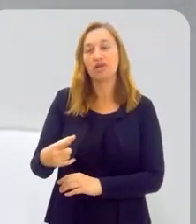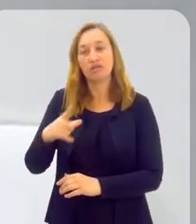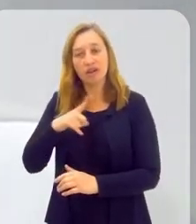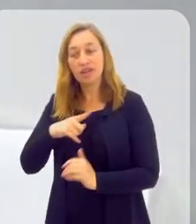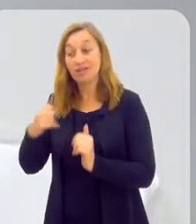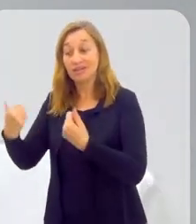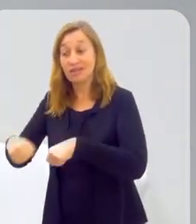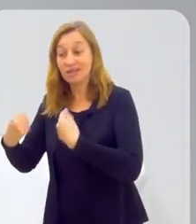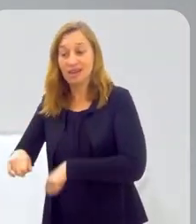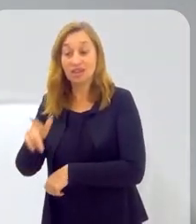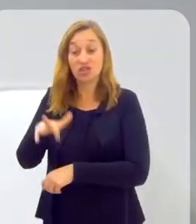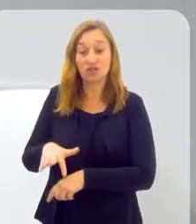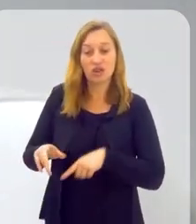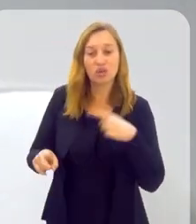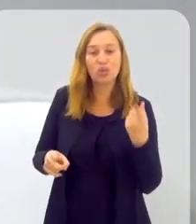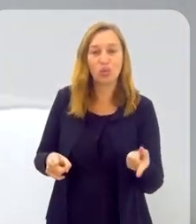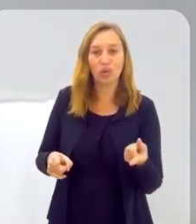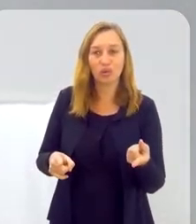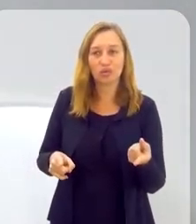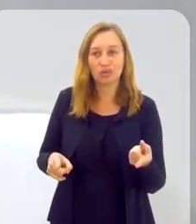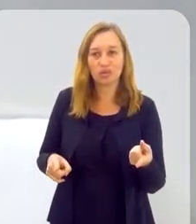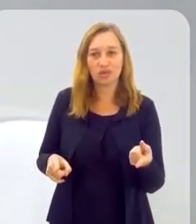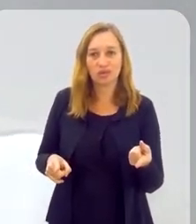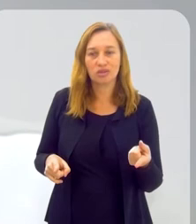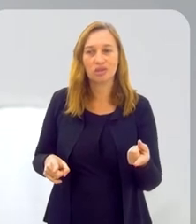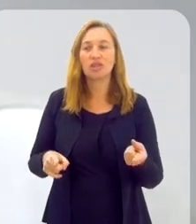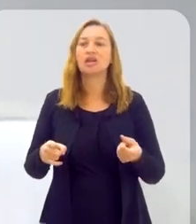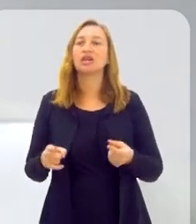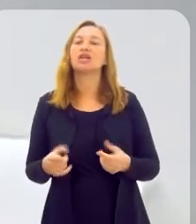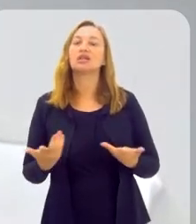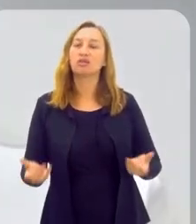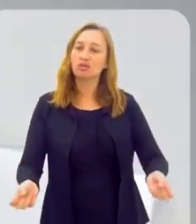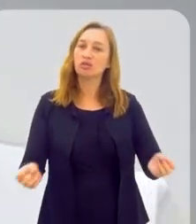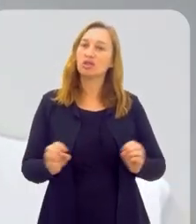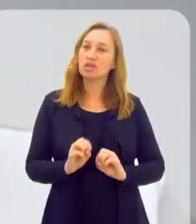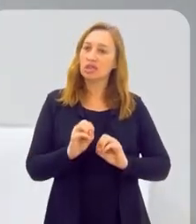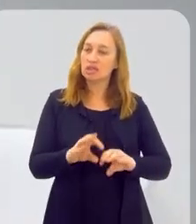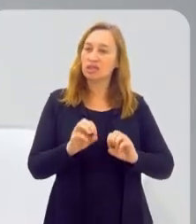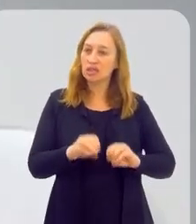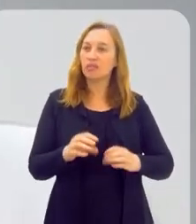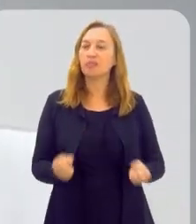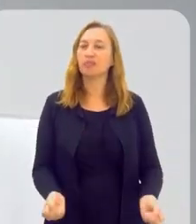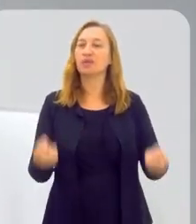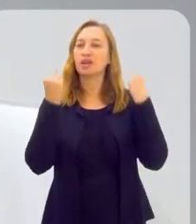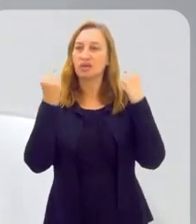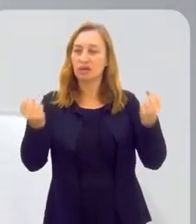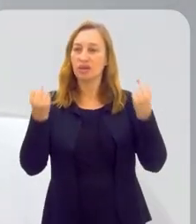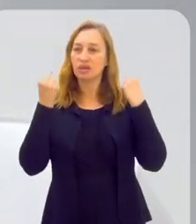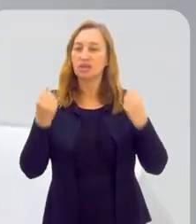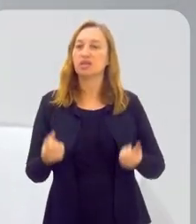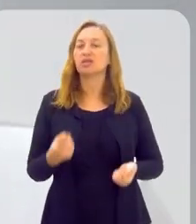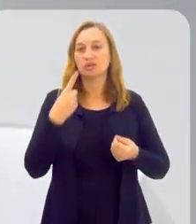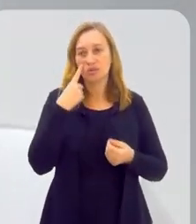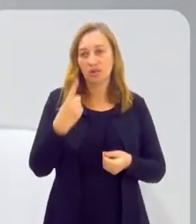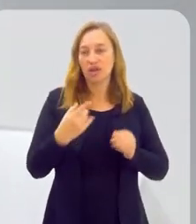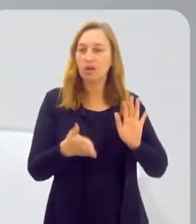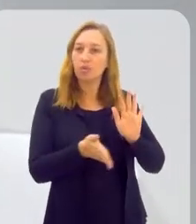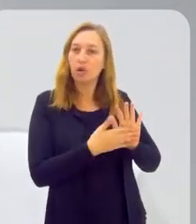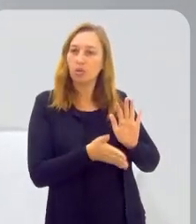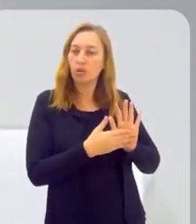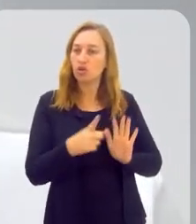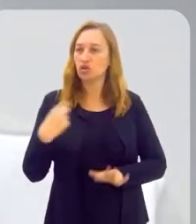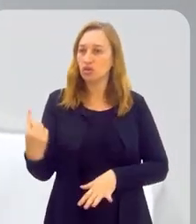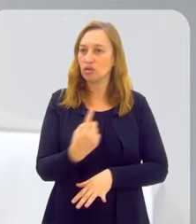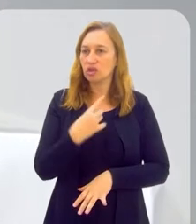suas potencialidades, e nós no desporto ou no exercício ou na educação física temos o dever de ajustar a nossa proposta de